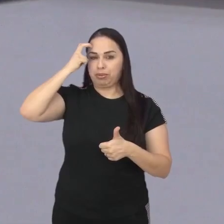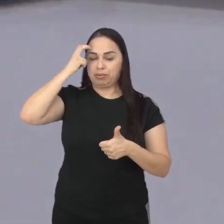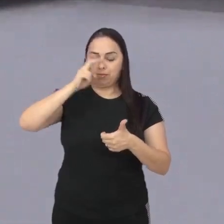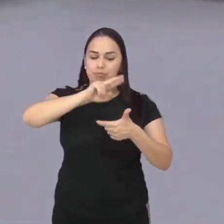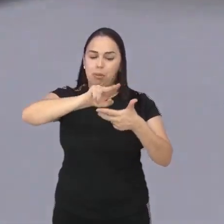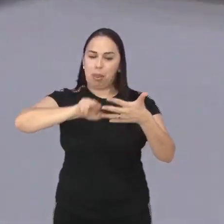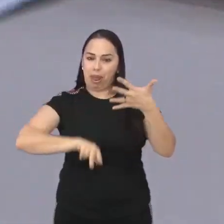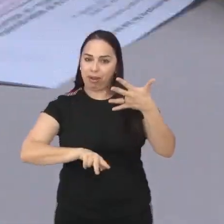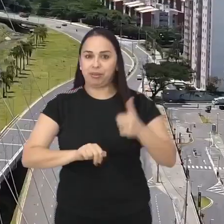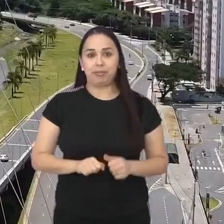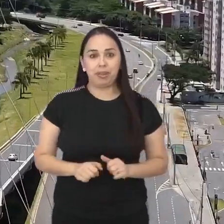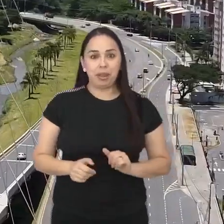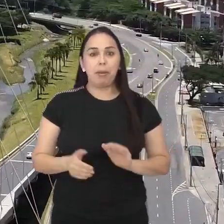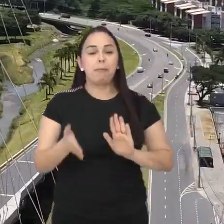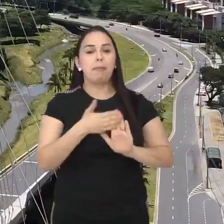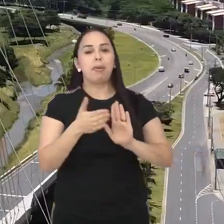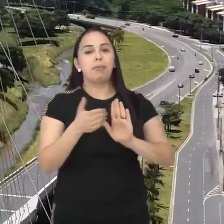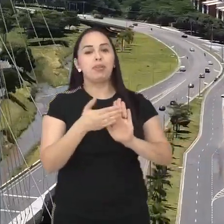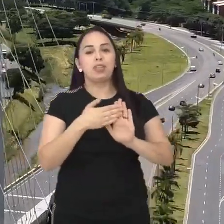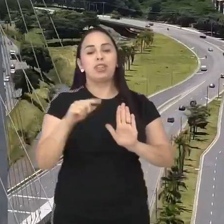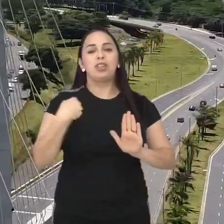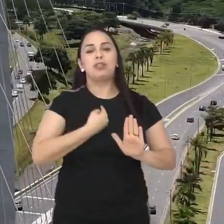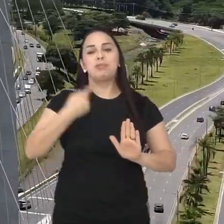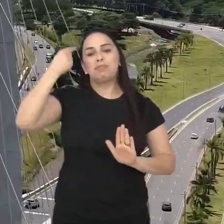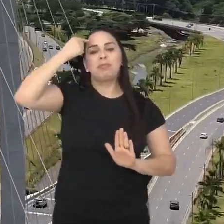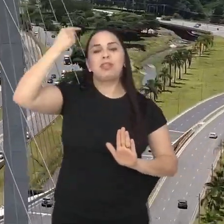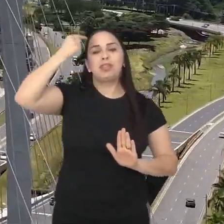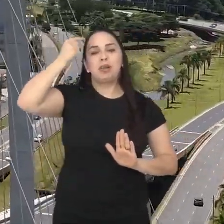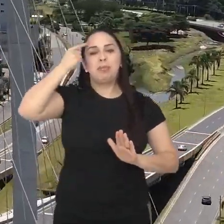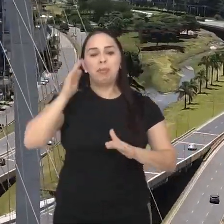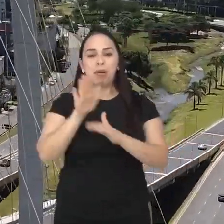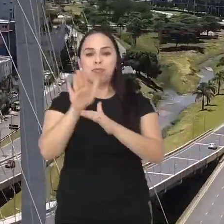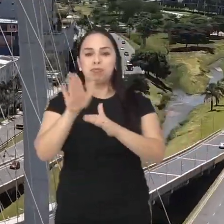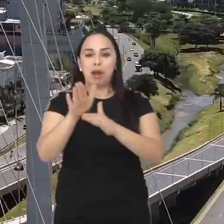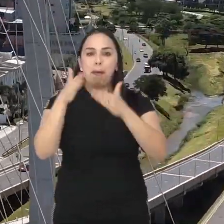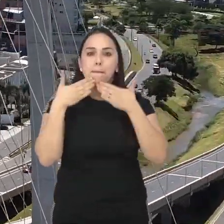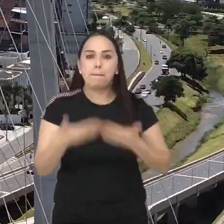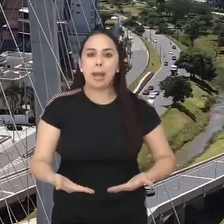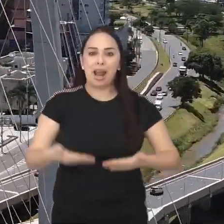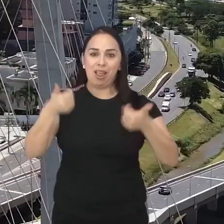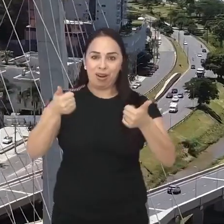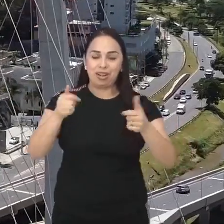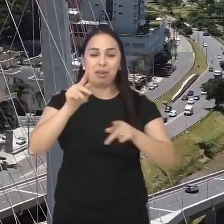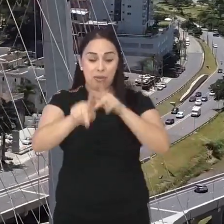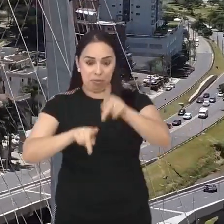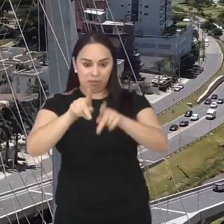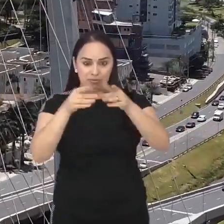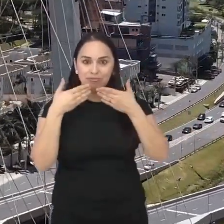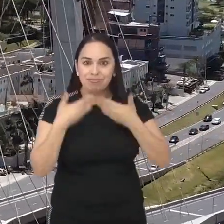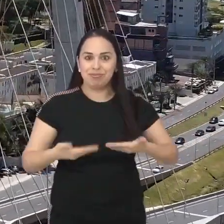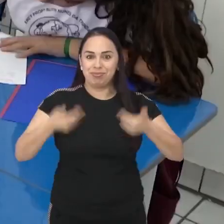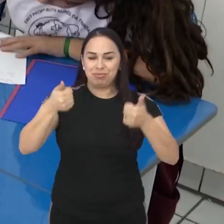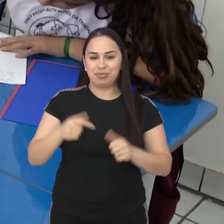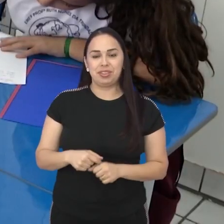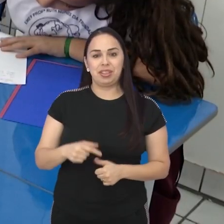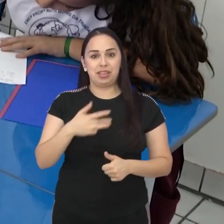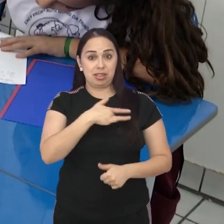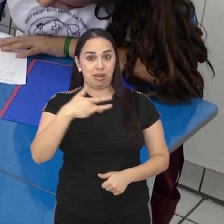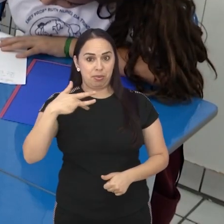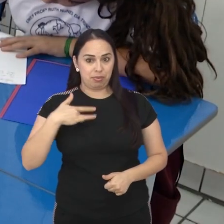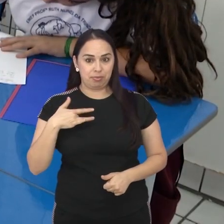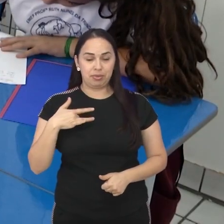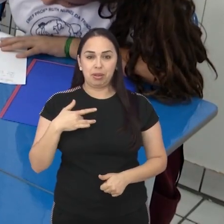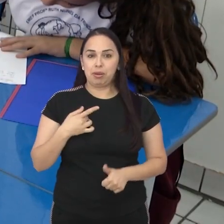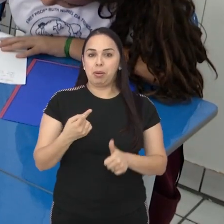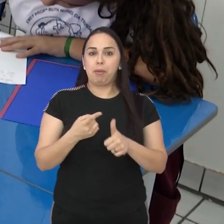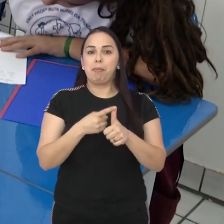cultura, entre outros. Propostas pensadas para melhorar o dia a dia da cidade e da população. Na